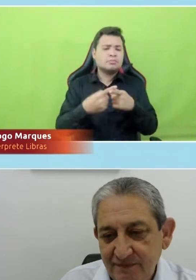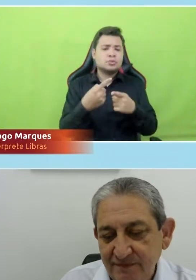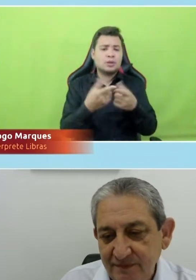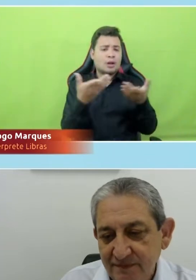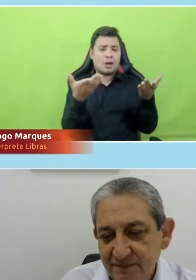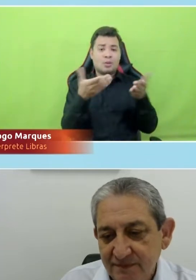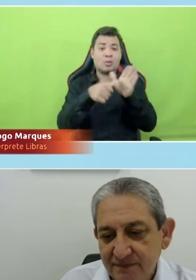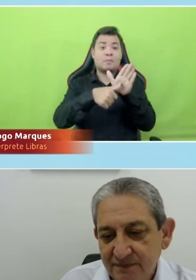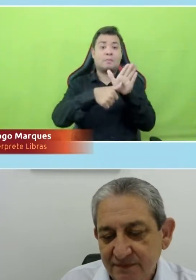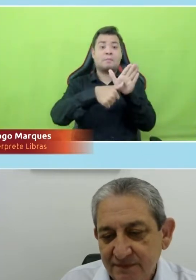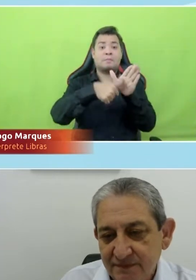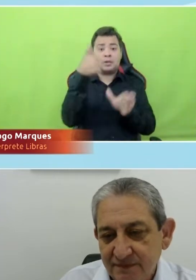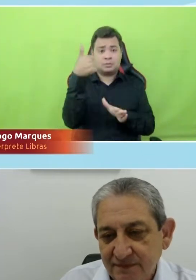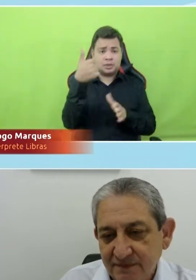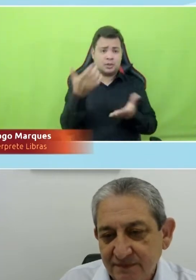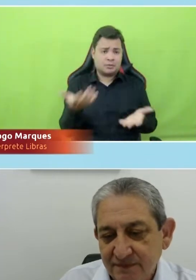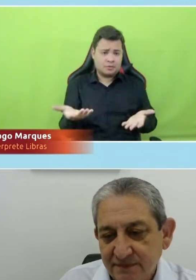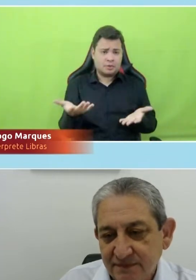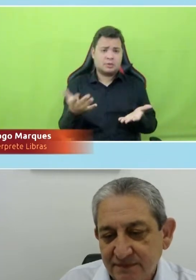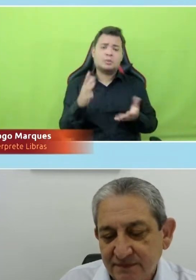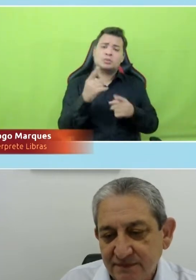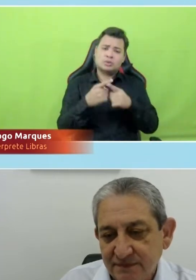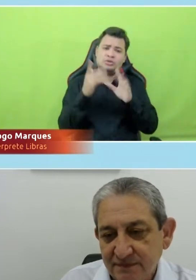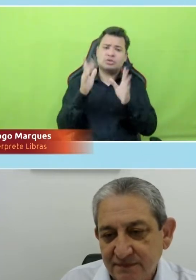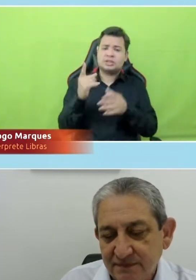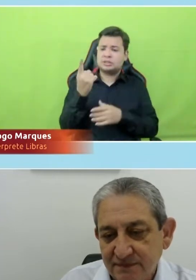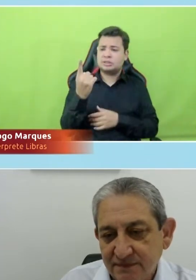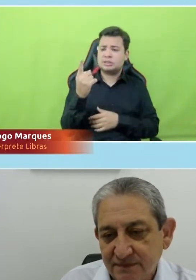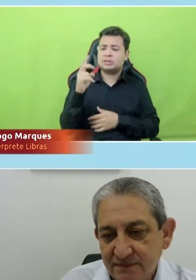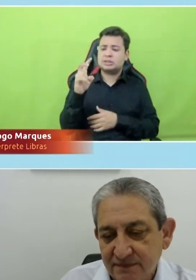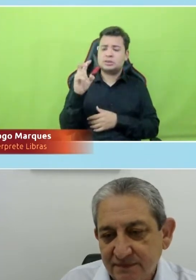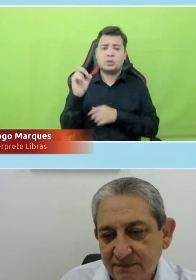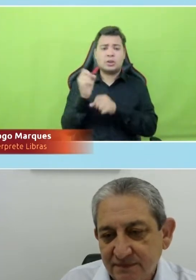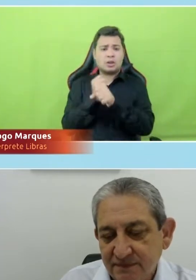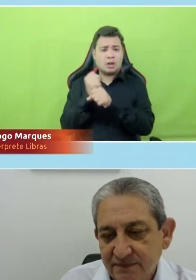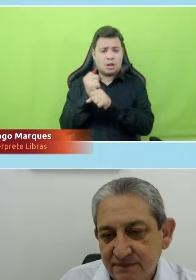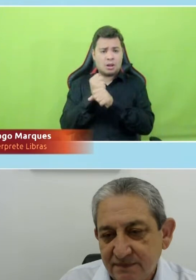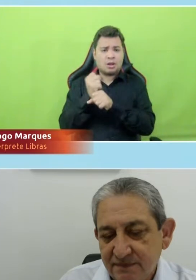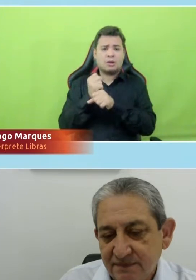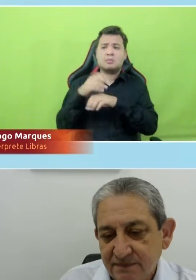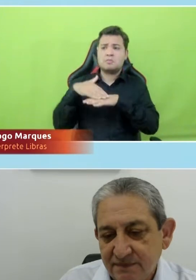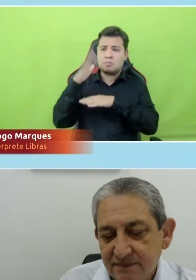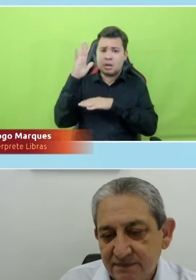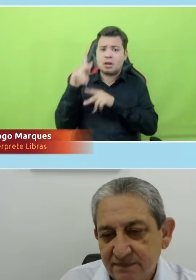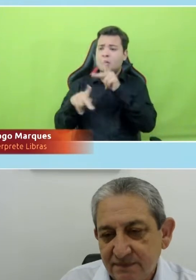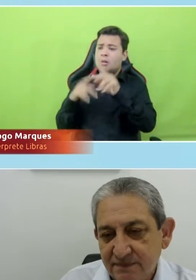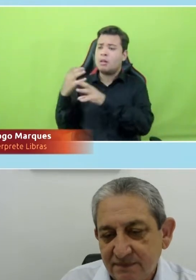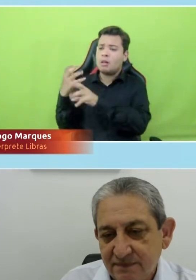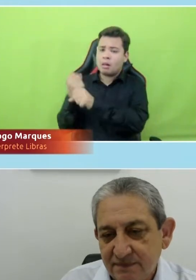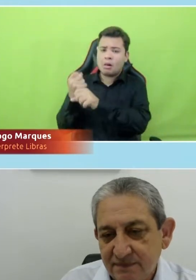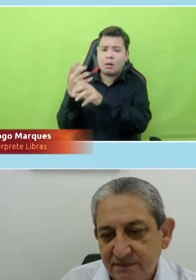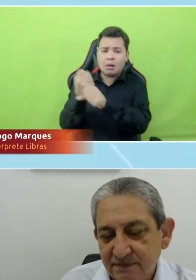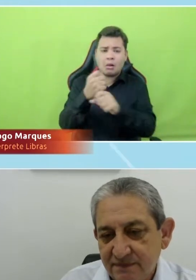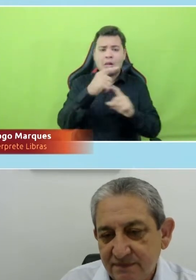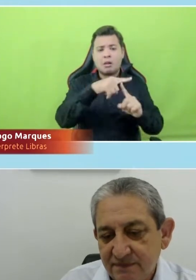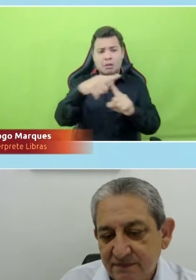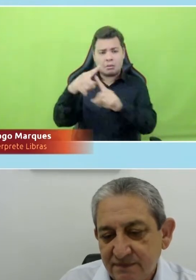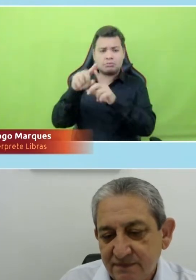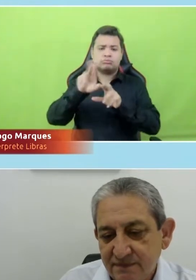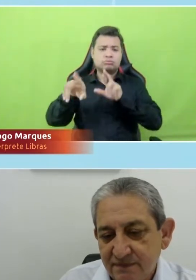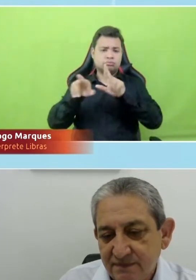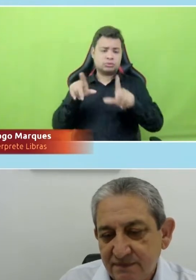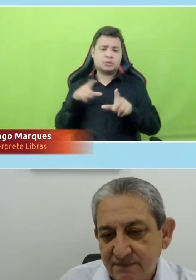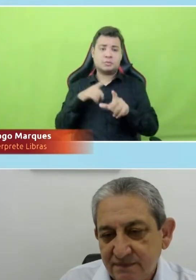Acredito que em mais de 150 anos, né, de realização de diferentes recenseamentos, tomou-se essa iniciativa